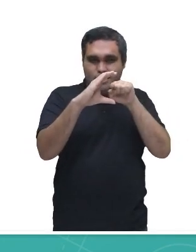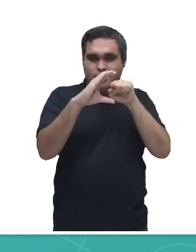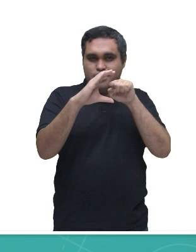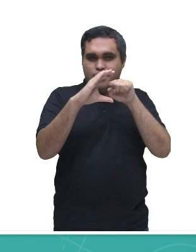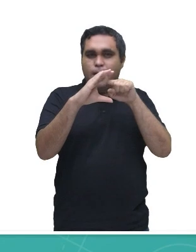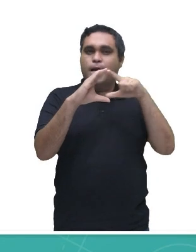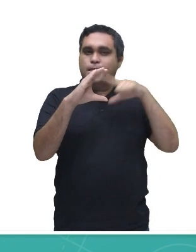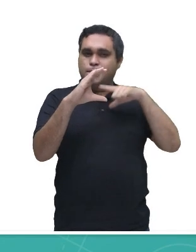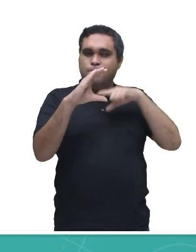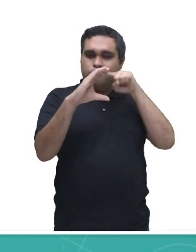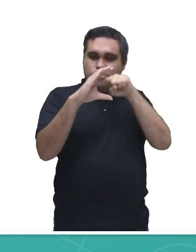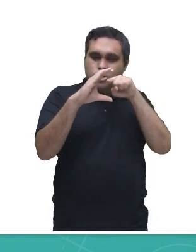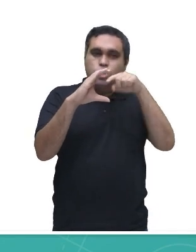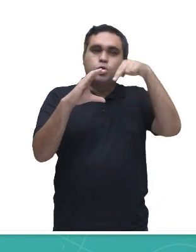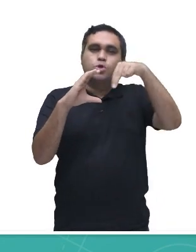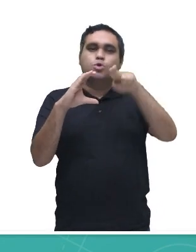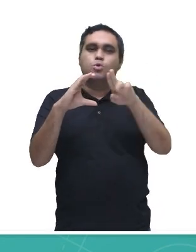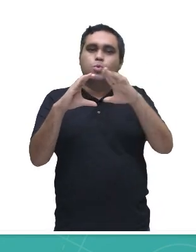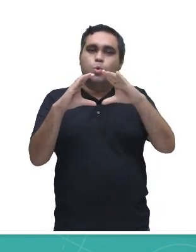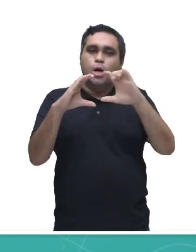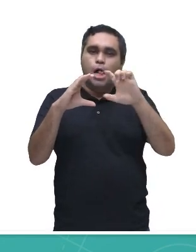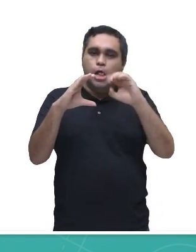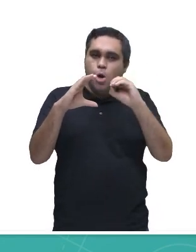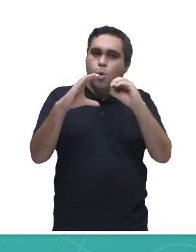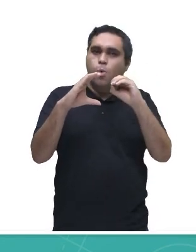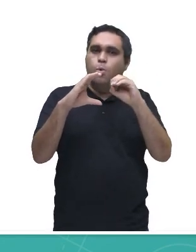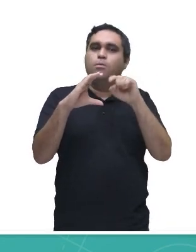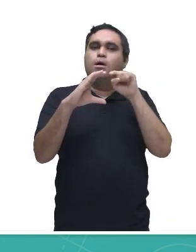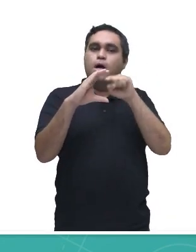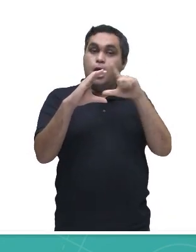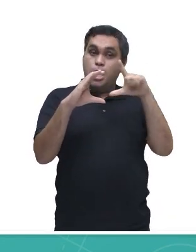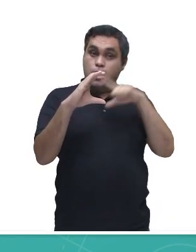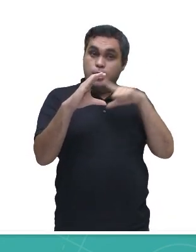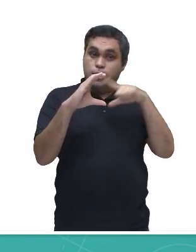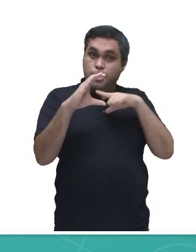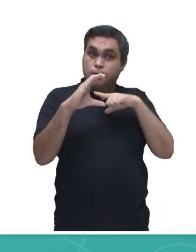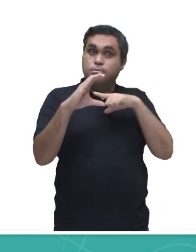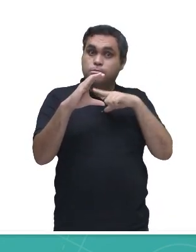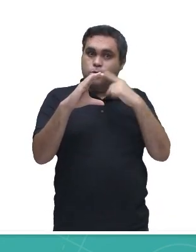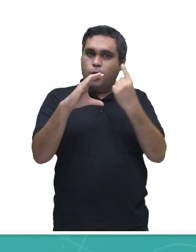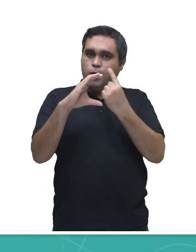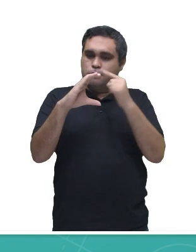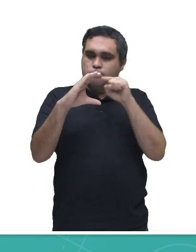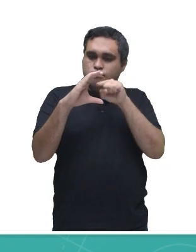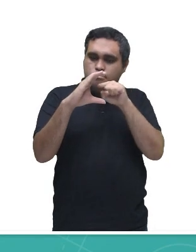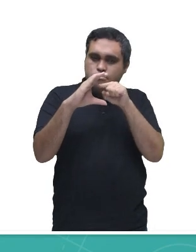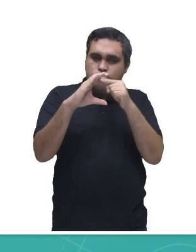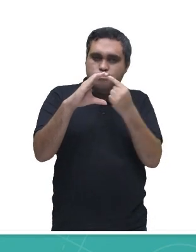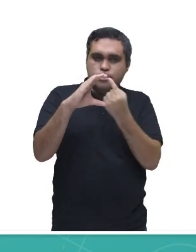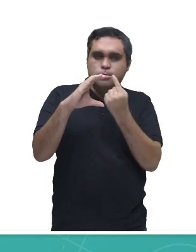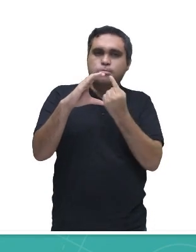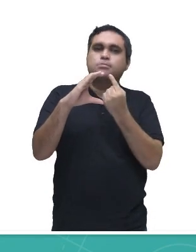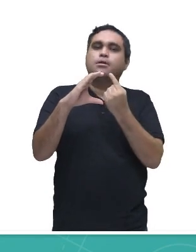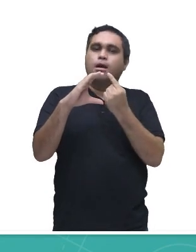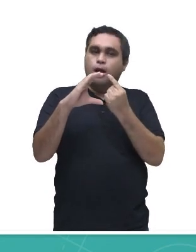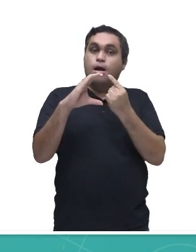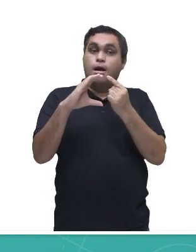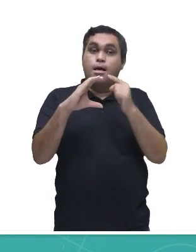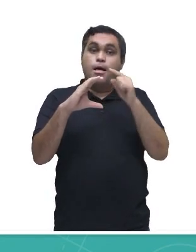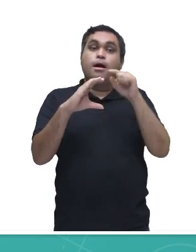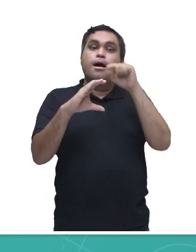que tem um núcleo individualizado, não esqueçam disso. Então, célula eucarionte tem um